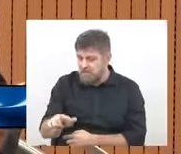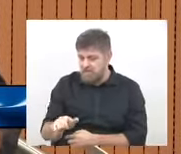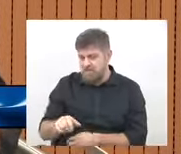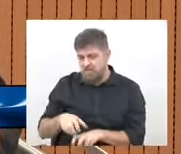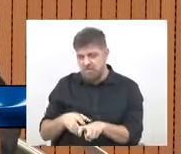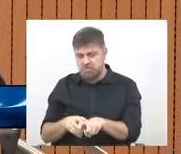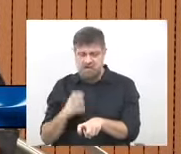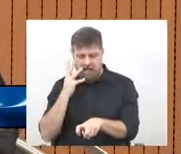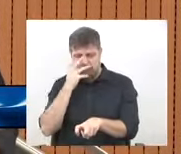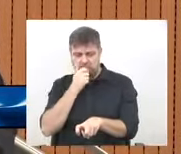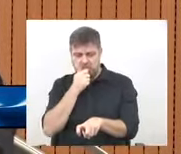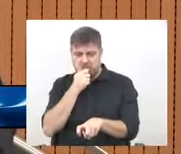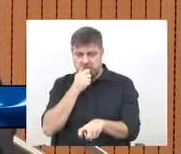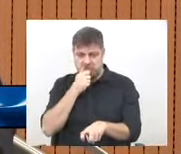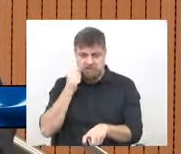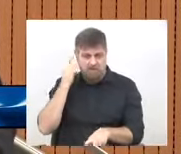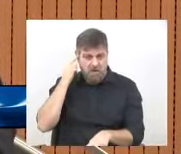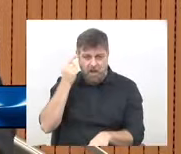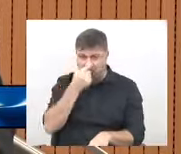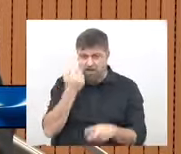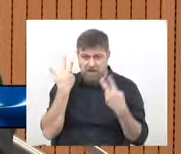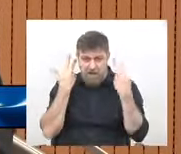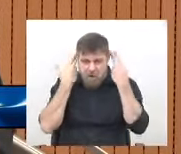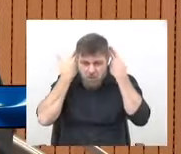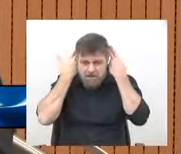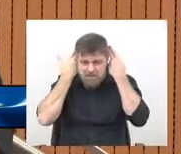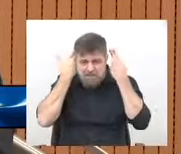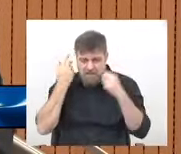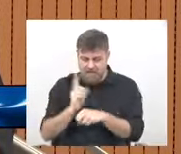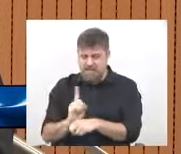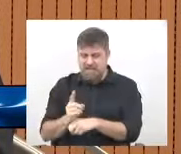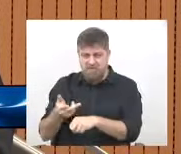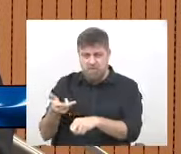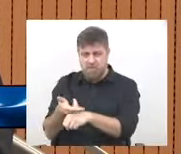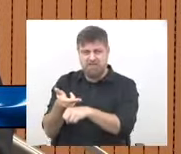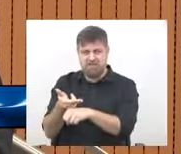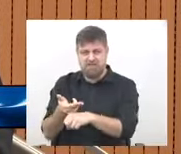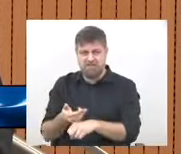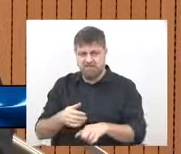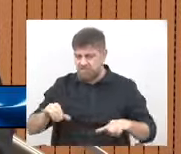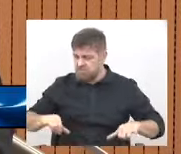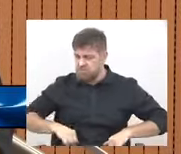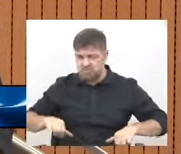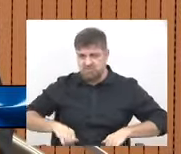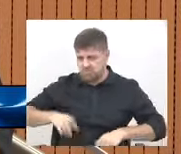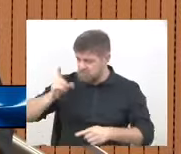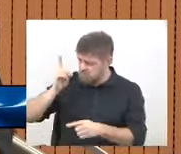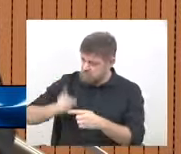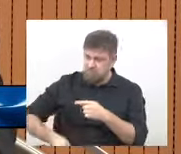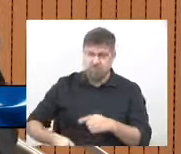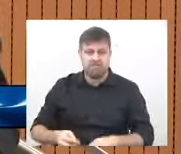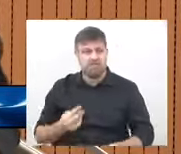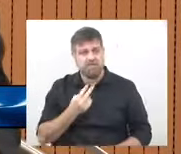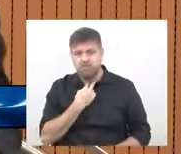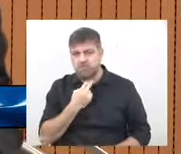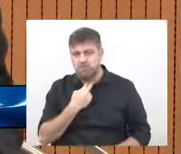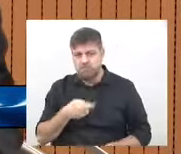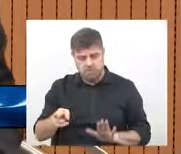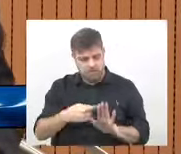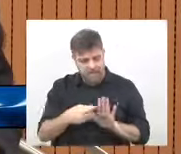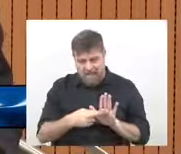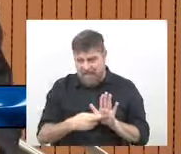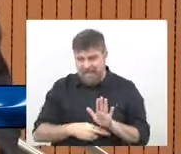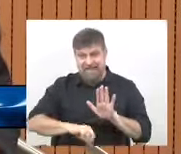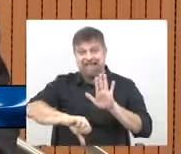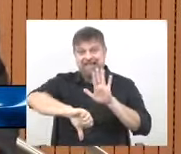e por isso não justificam causar sofrimento a esses animais. E agora a prática é considerada mutilação e crime